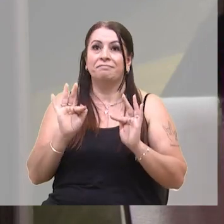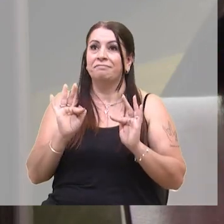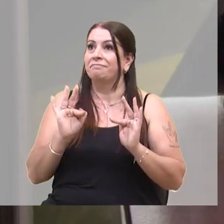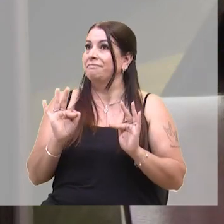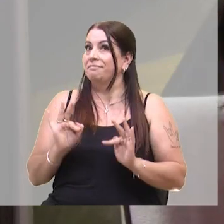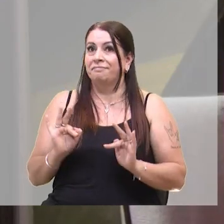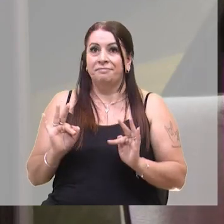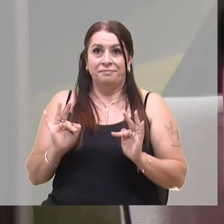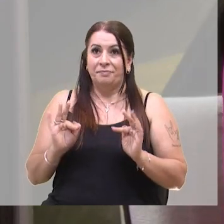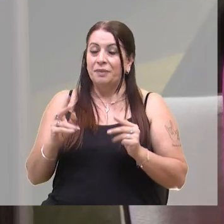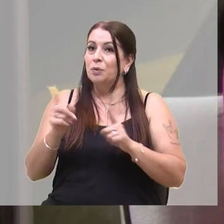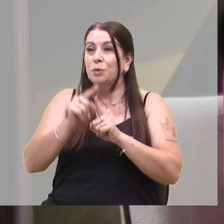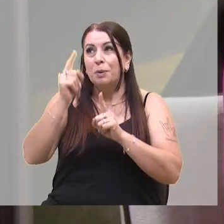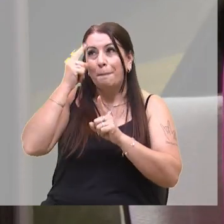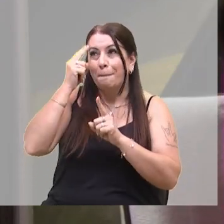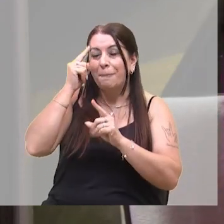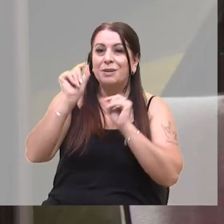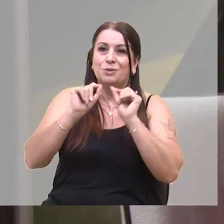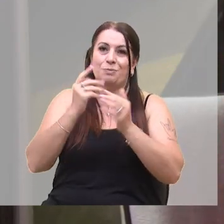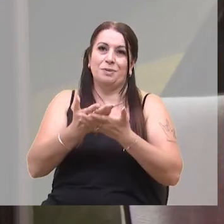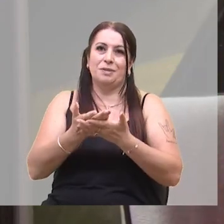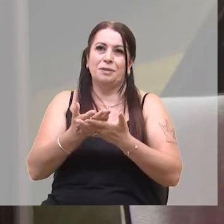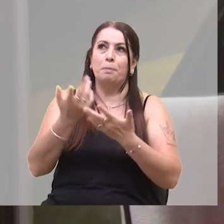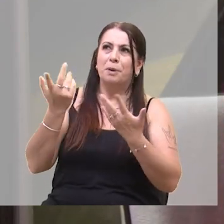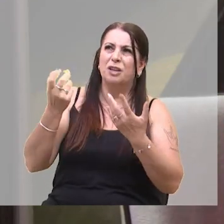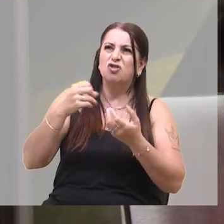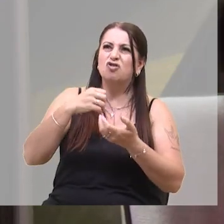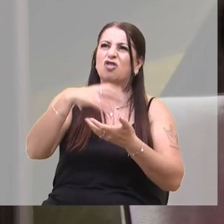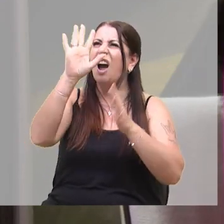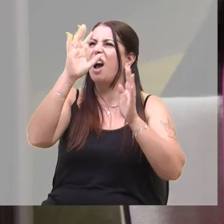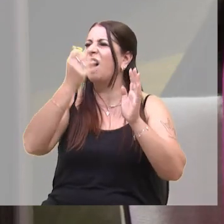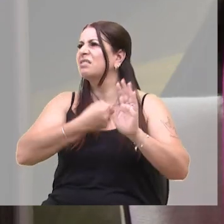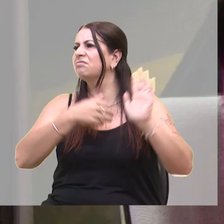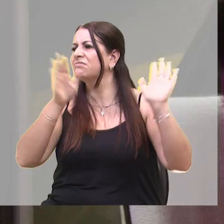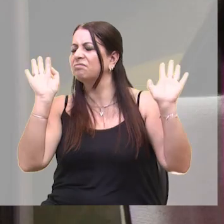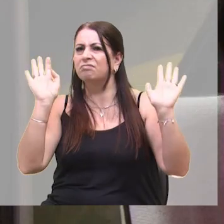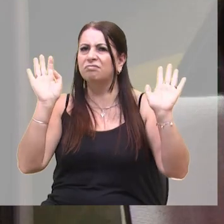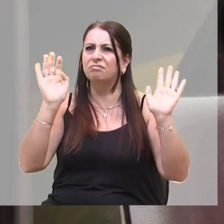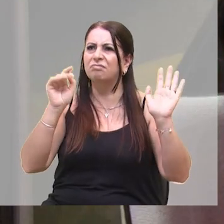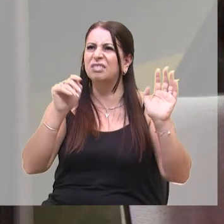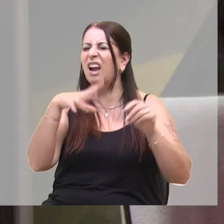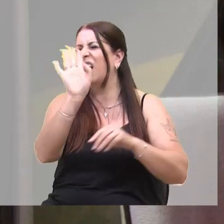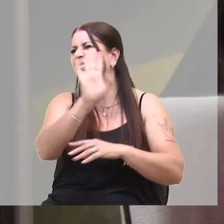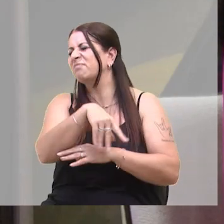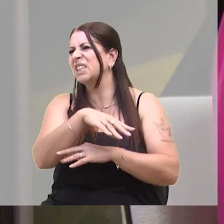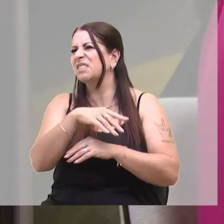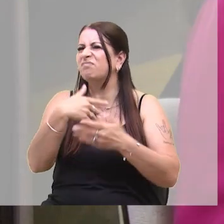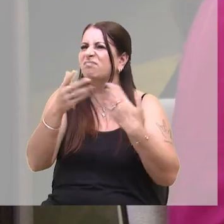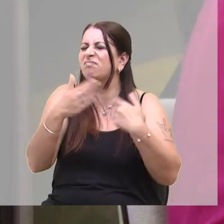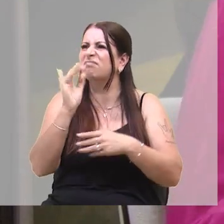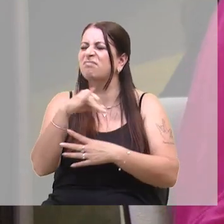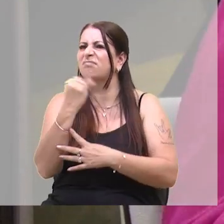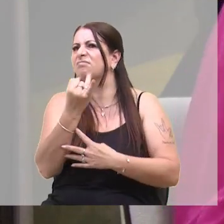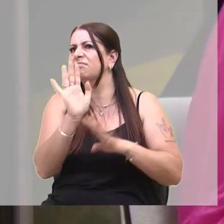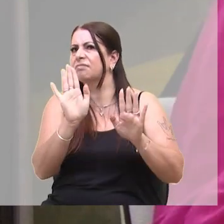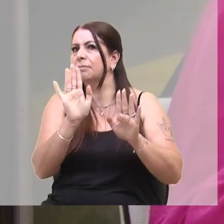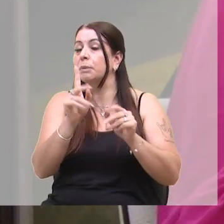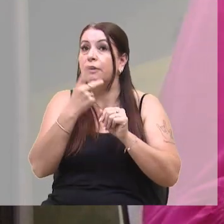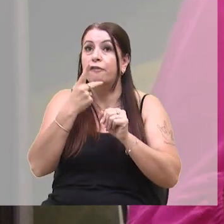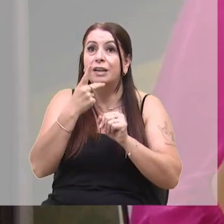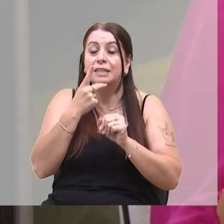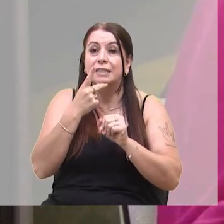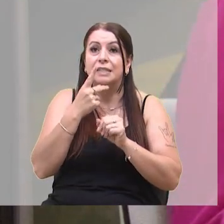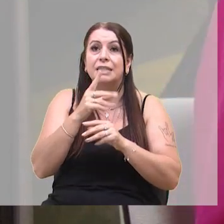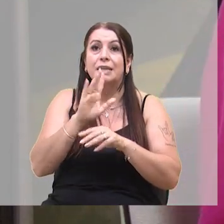também para a política. Eu fico extremamente feliz quando eu penso sobre isso, né? Porque às vezes a gente joga números